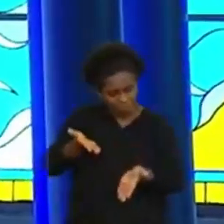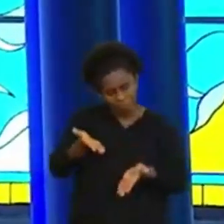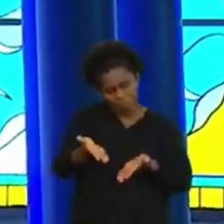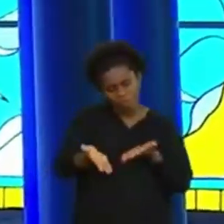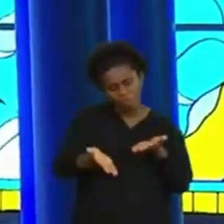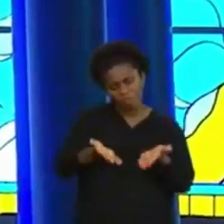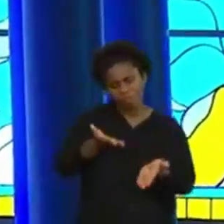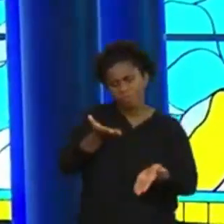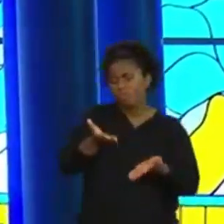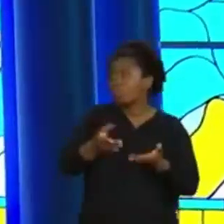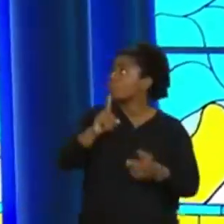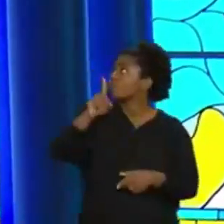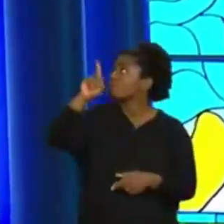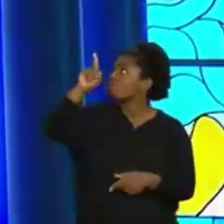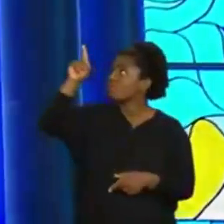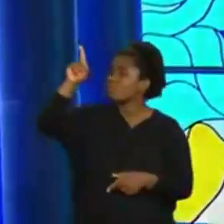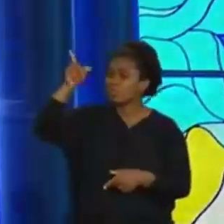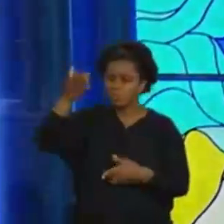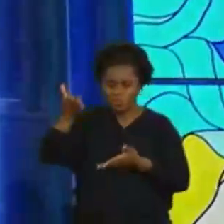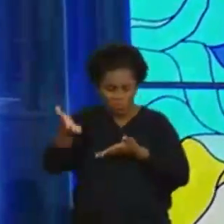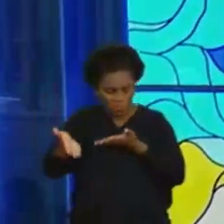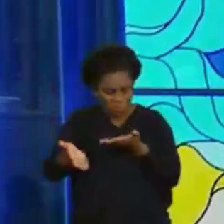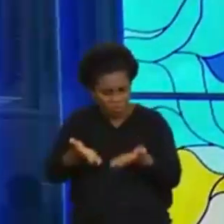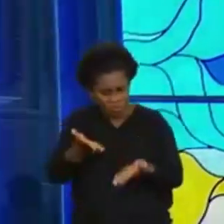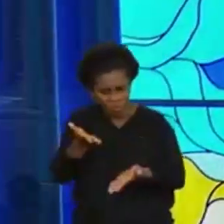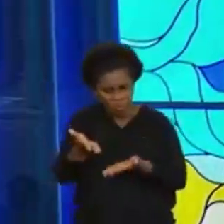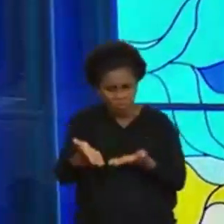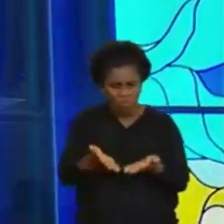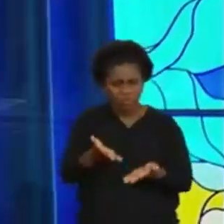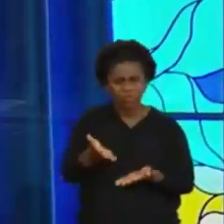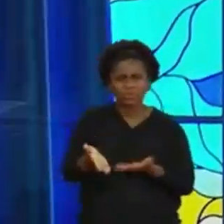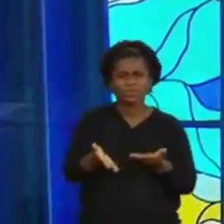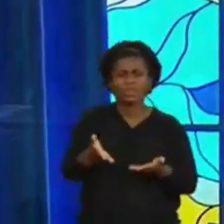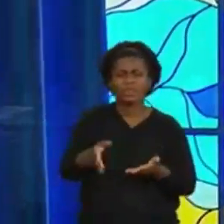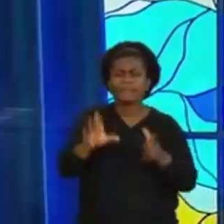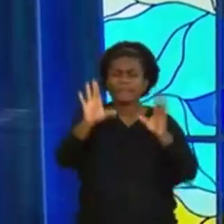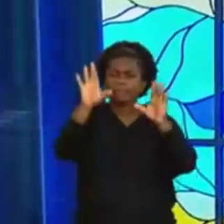Deus cuida de cada detalhe.